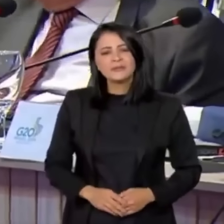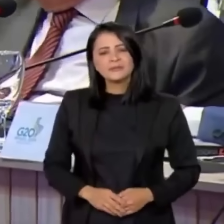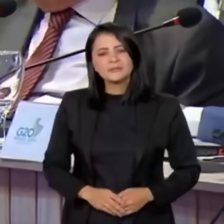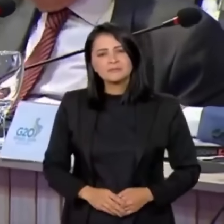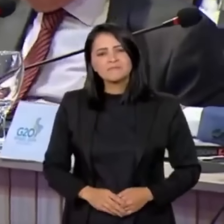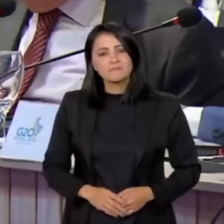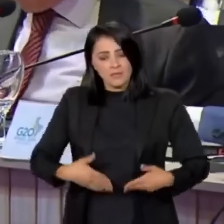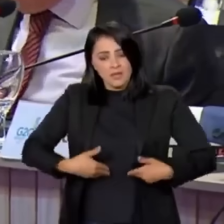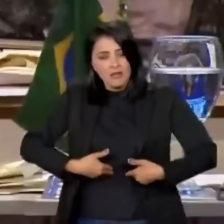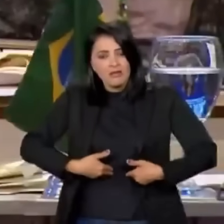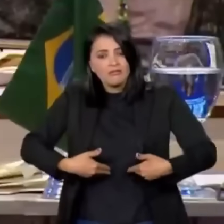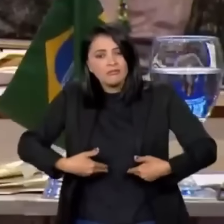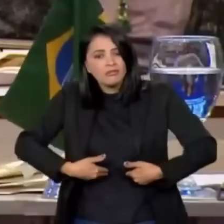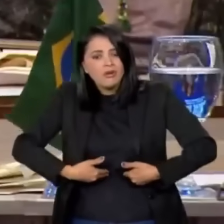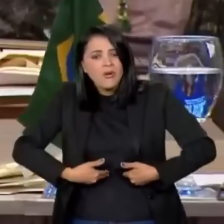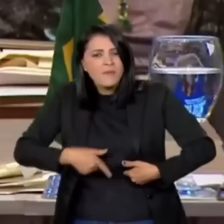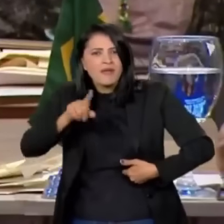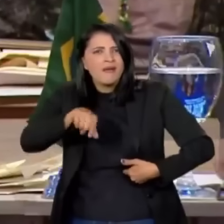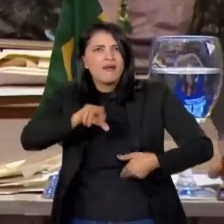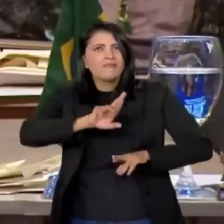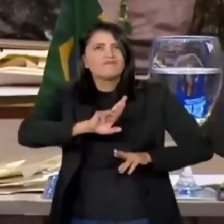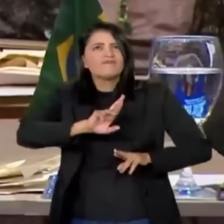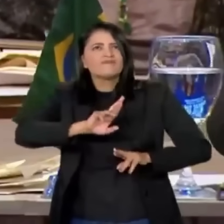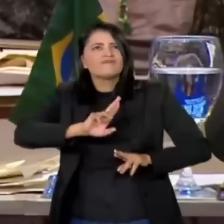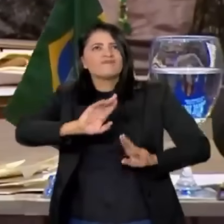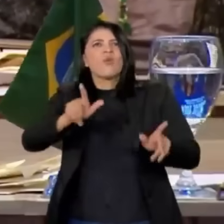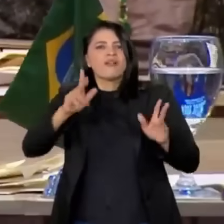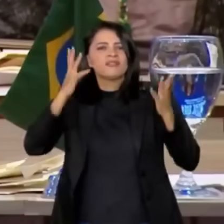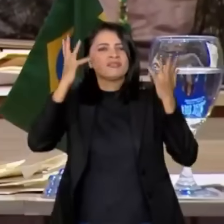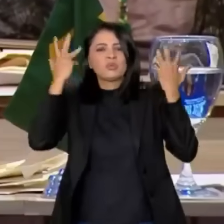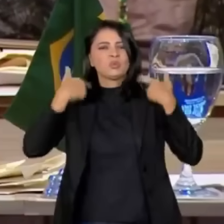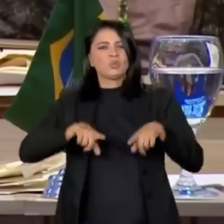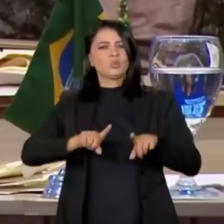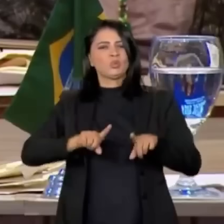a fome, ela não é uma coisa natural.